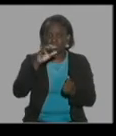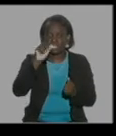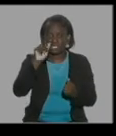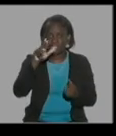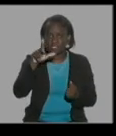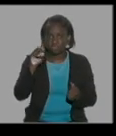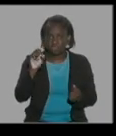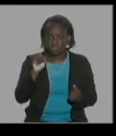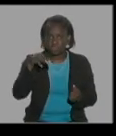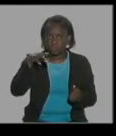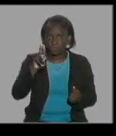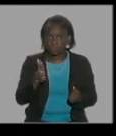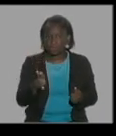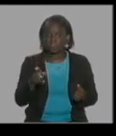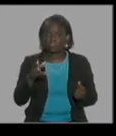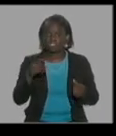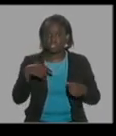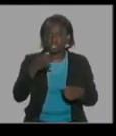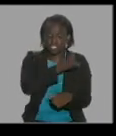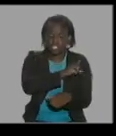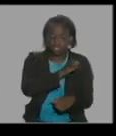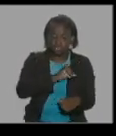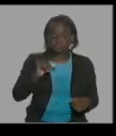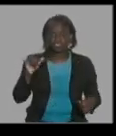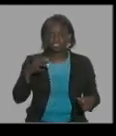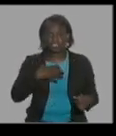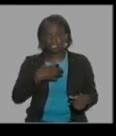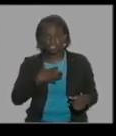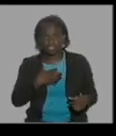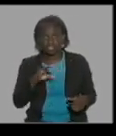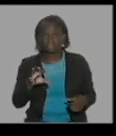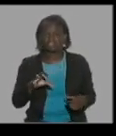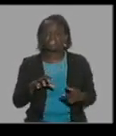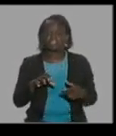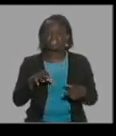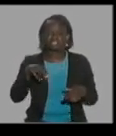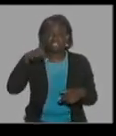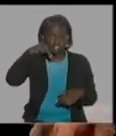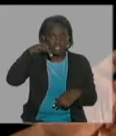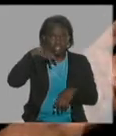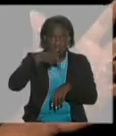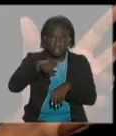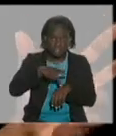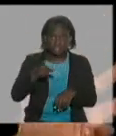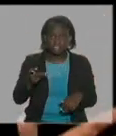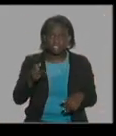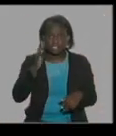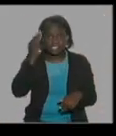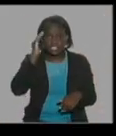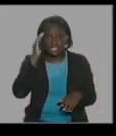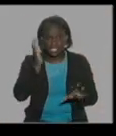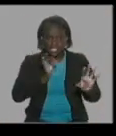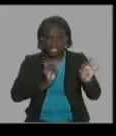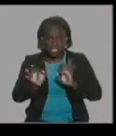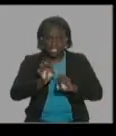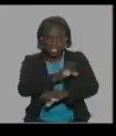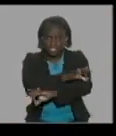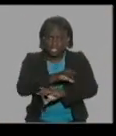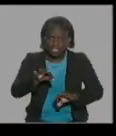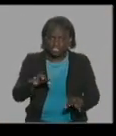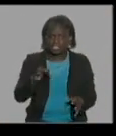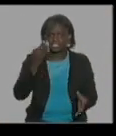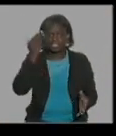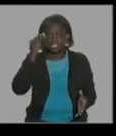Moore. E você, no Rio de Janeiro, no Salvador e na Nigéria, você entender tanto pela arquitetura